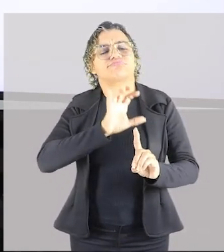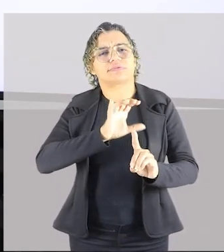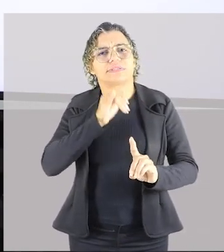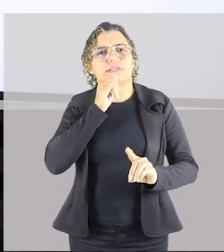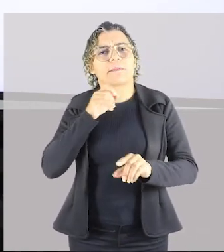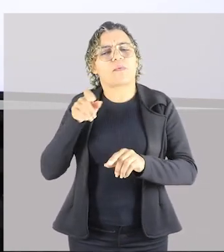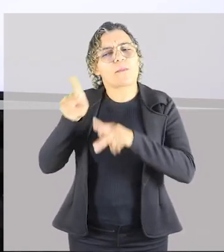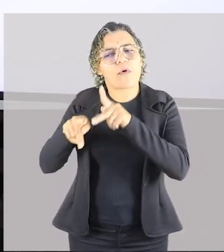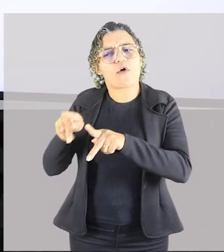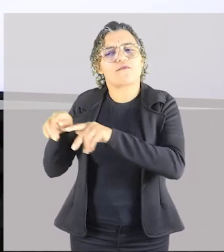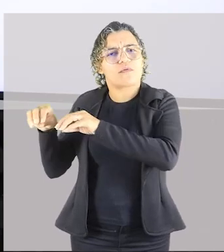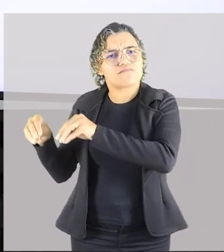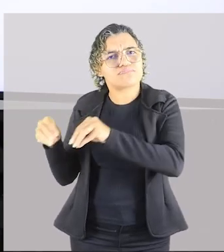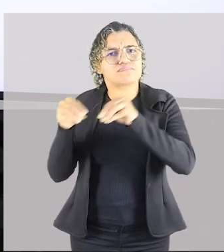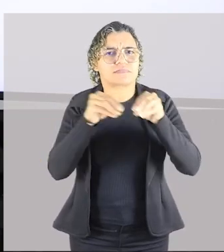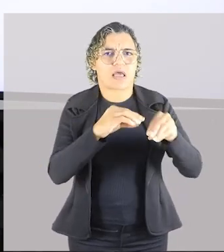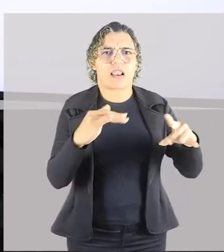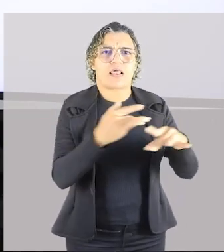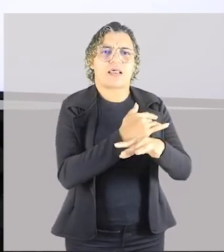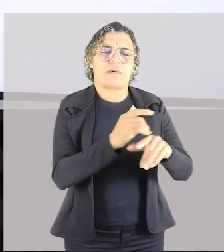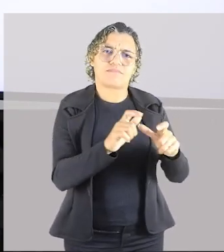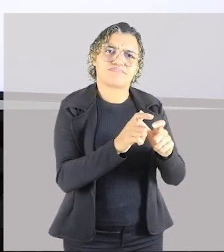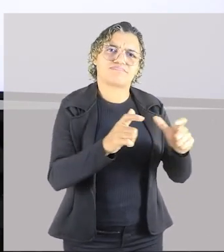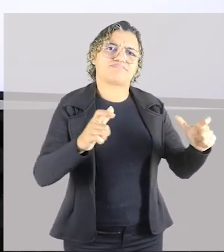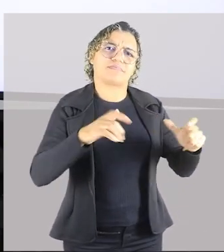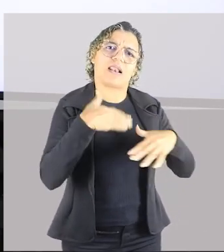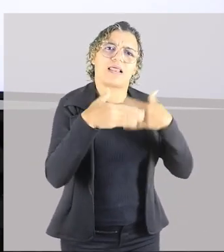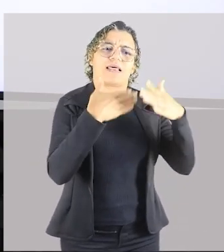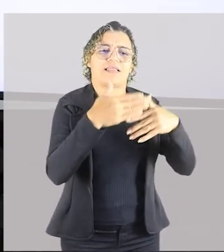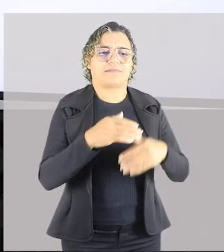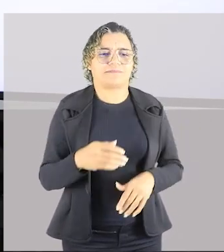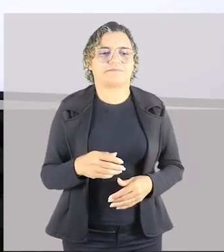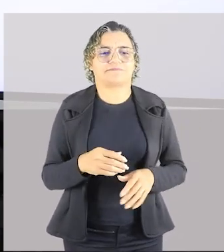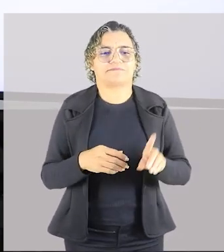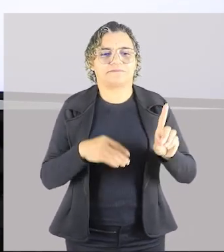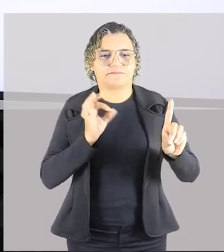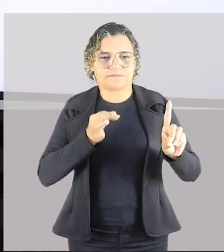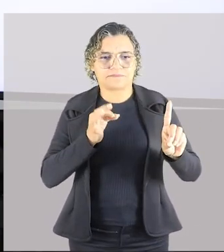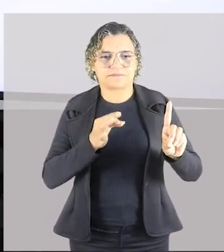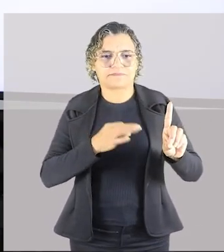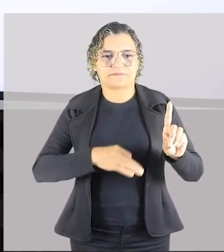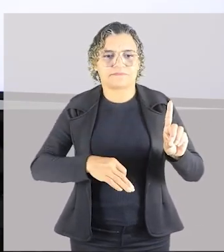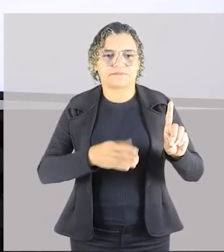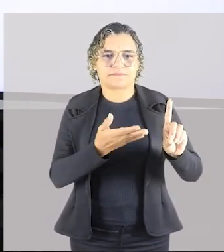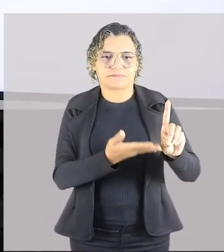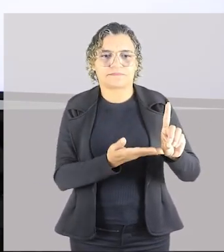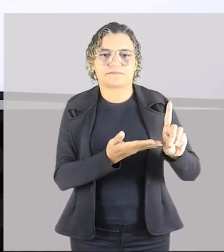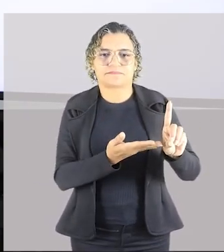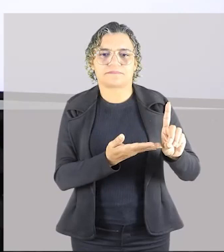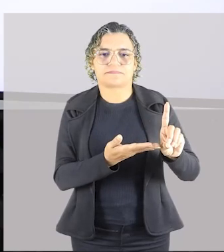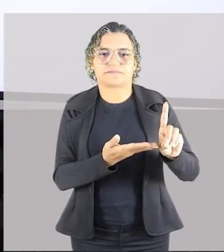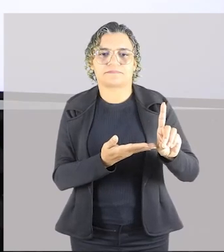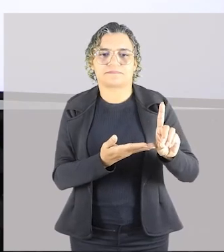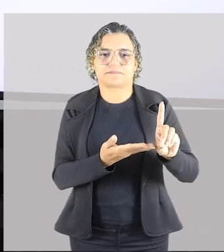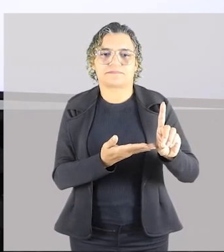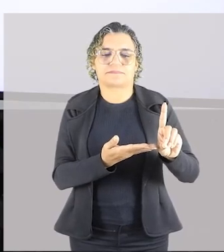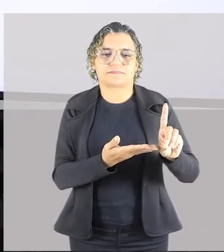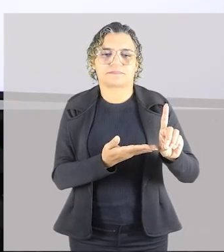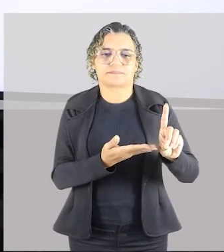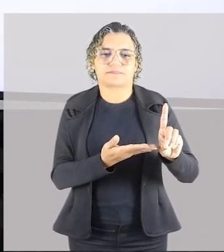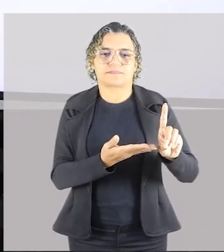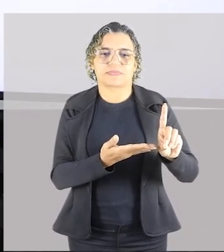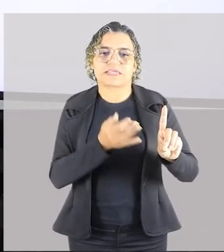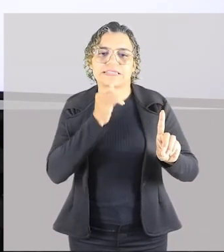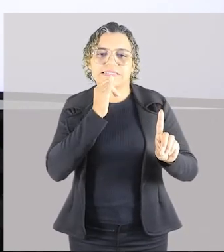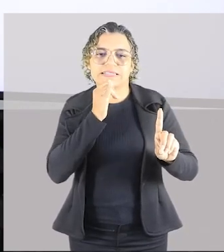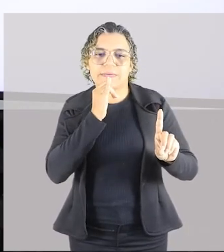campo se deslocasse para o espaço urbano, gerando a urbanização. Já foi. A concentração fundiária vai influenciar nisso,